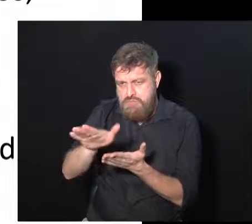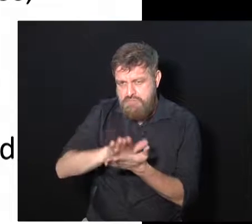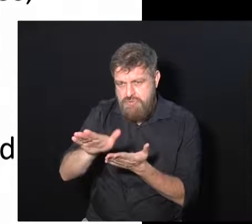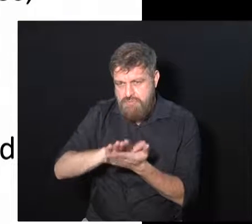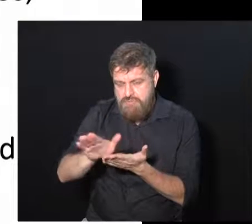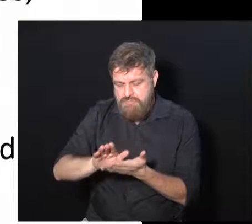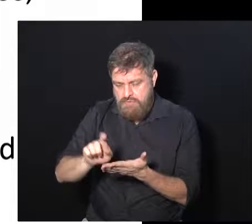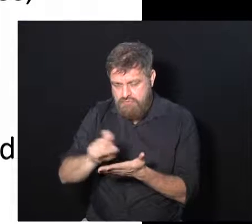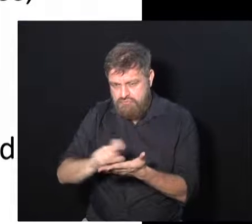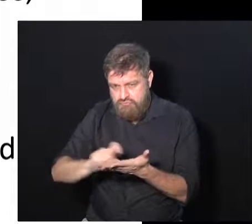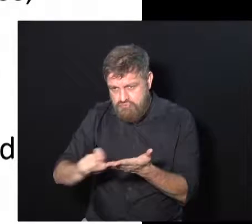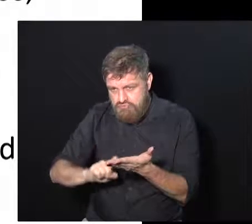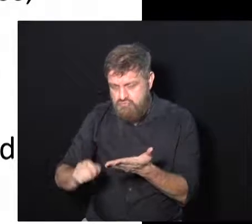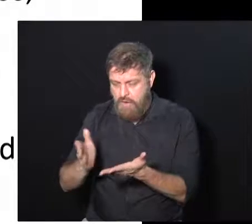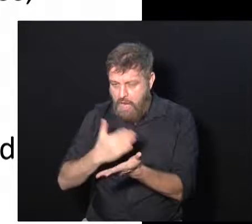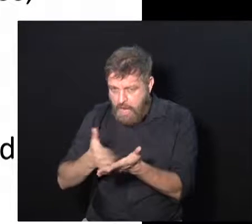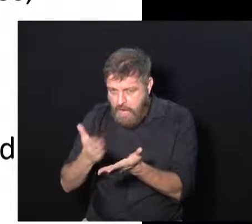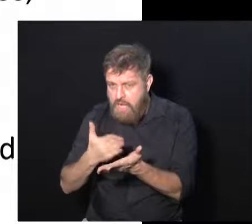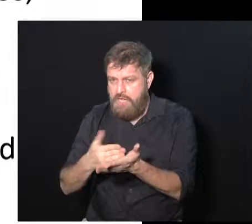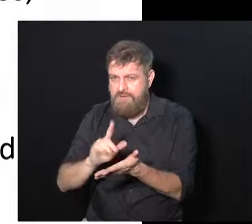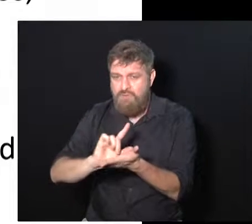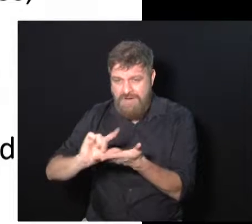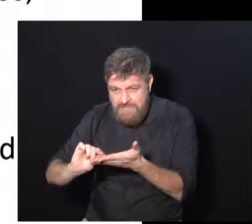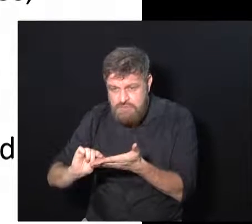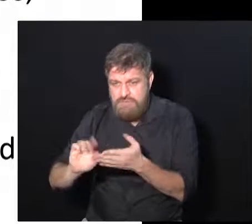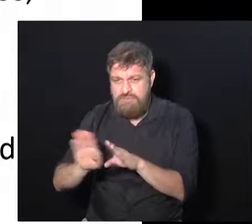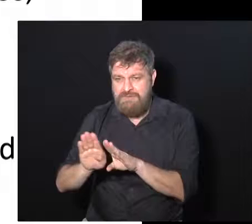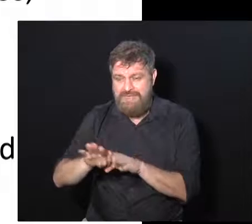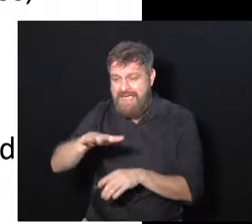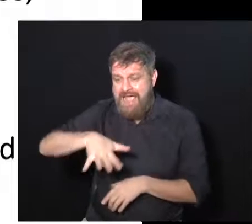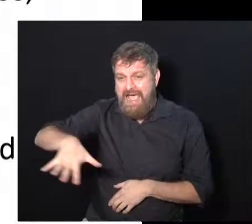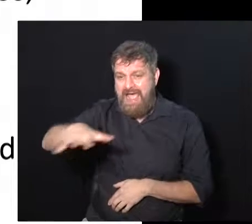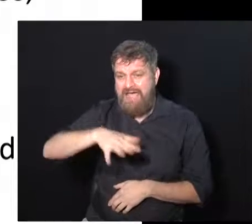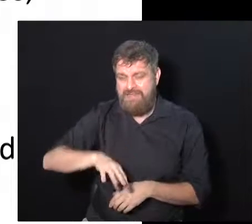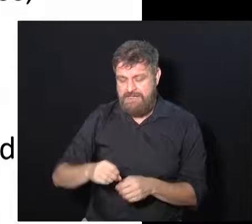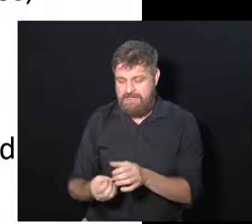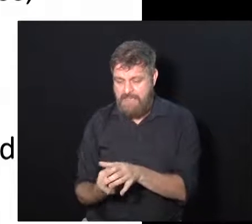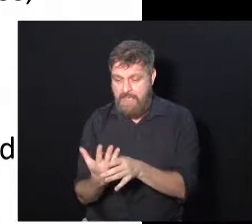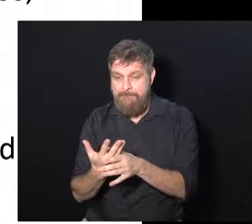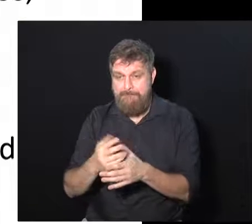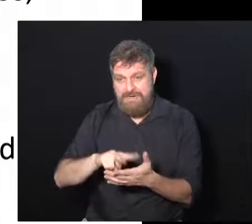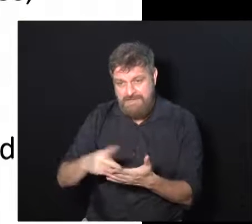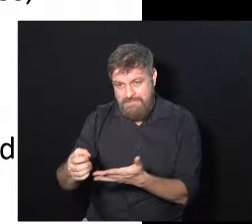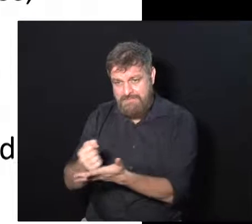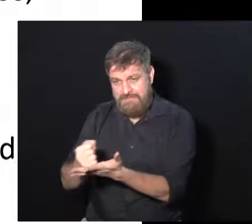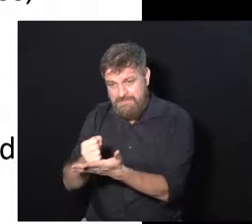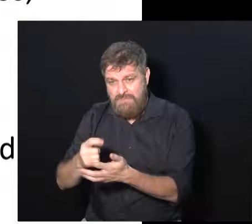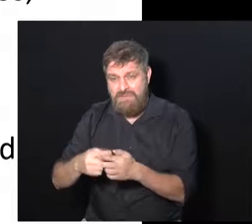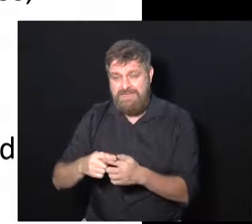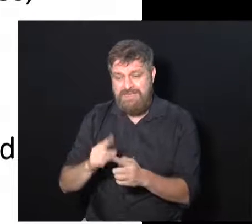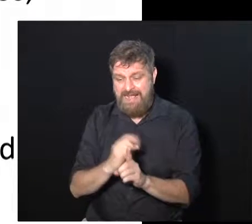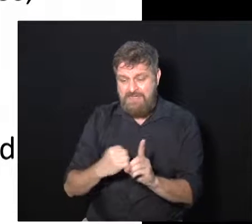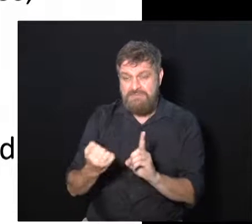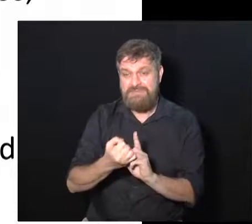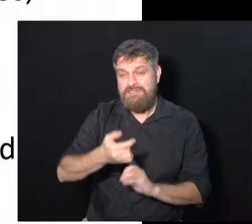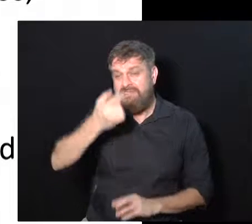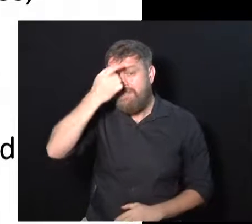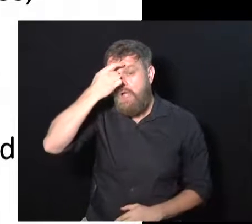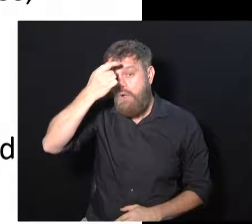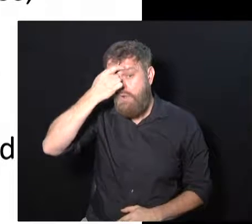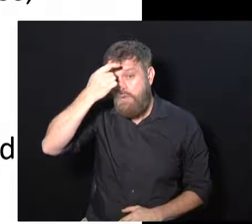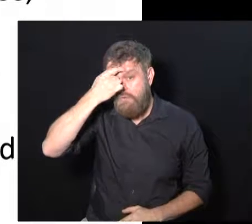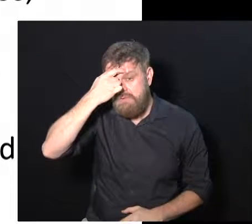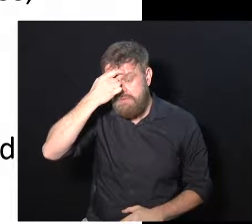plantas medicinais. Então, e isso se deve por causa que a sociedade está cada vez mais consciente. Então, eles